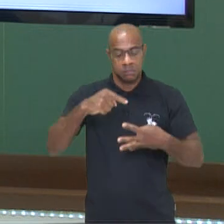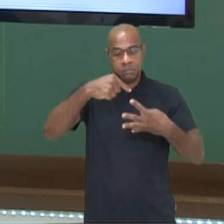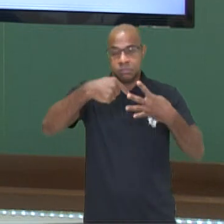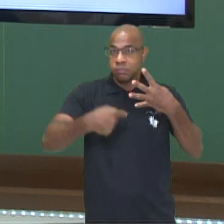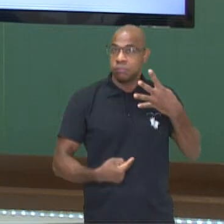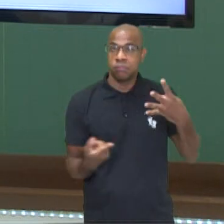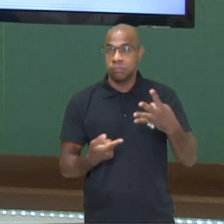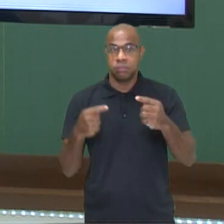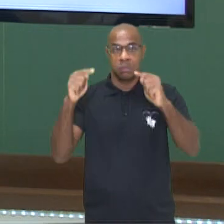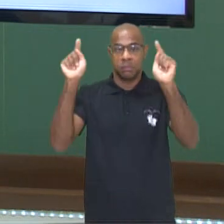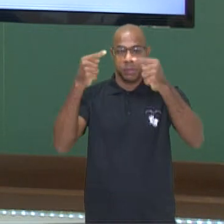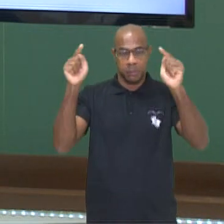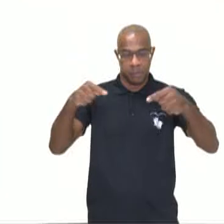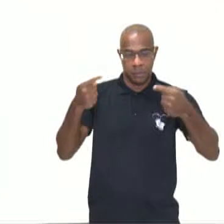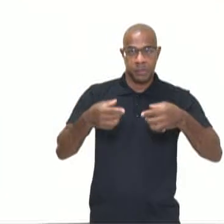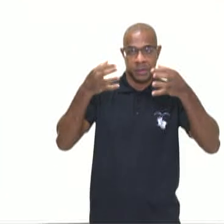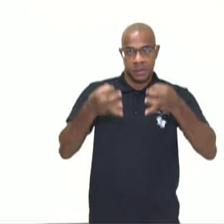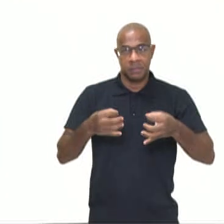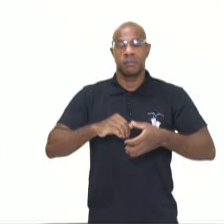predicados.